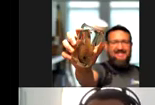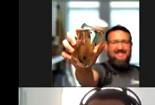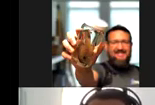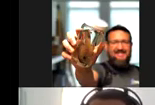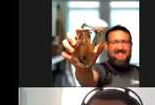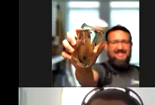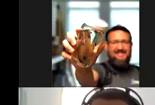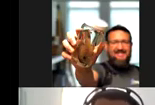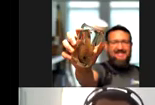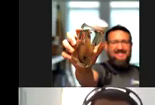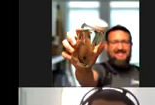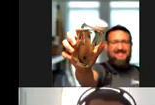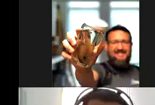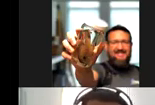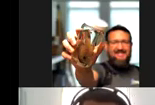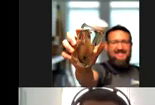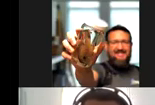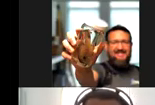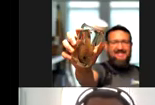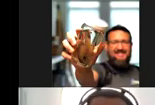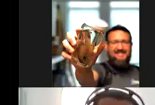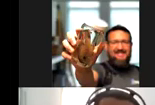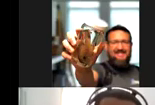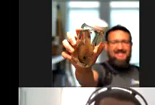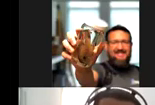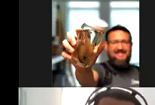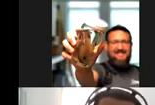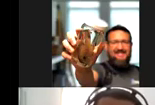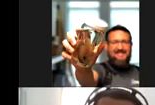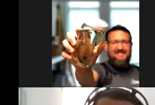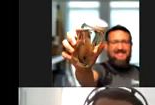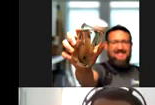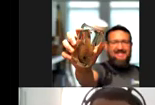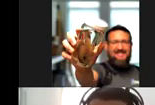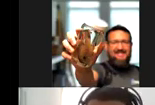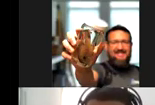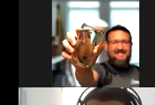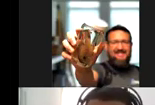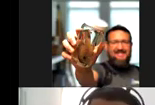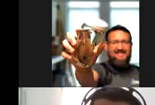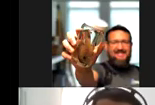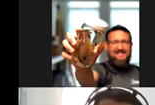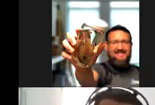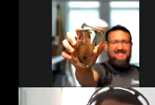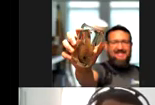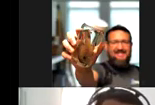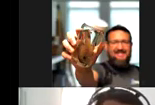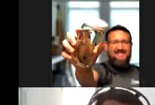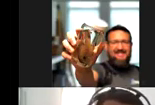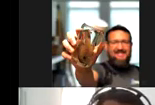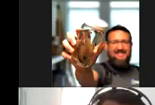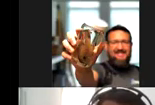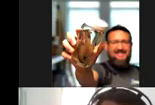até hoje, que na verdade a gente não consegue falar onde está um elétron. A gente tem uma nuvem de probabilidade de onde o elétron pode estar.